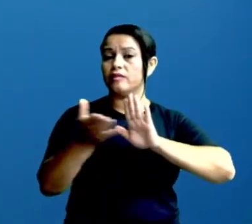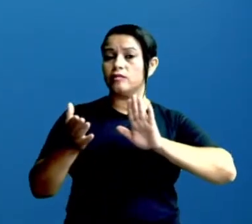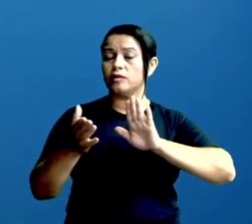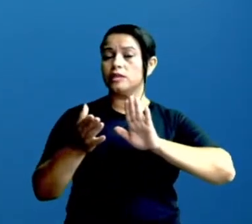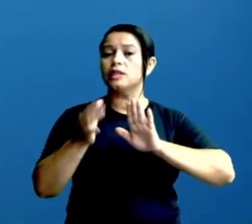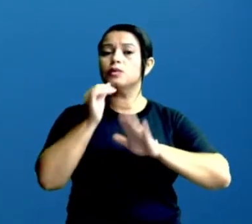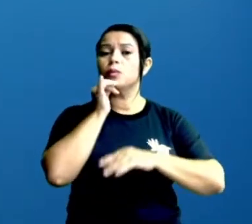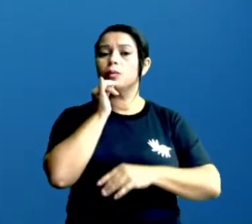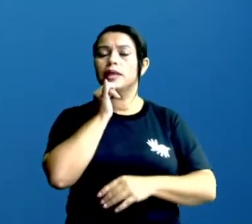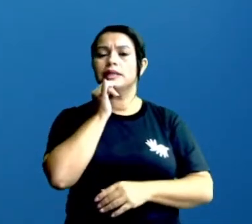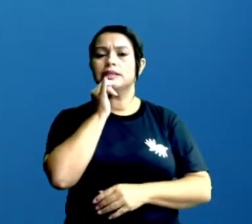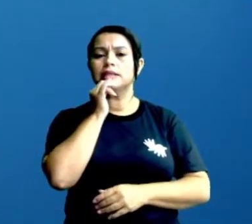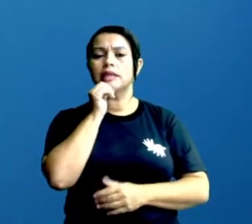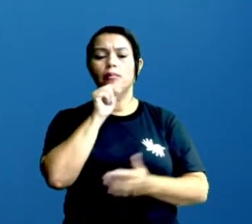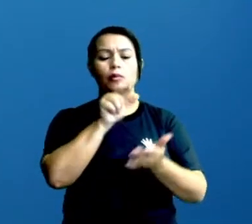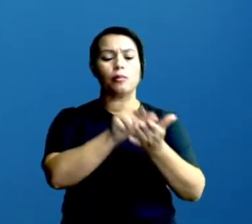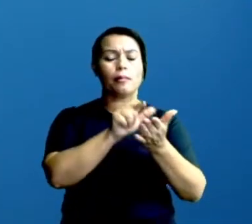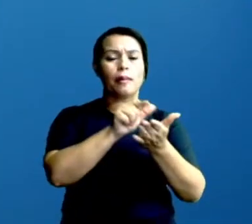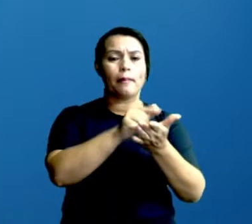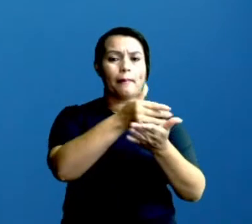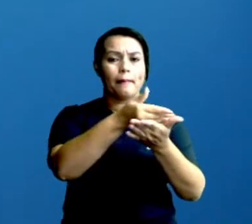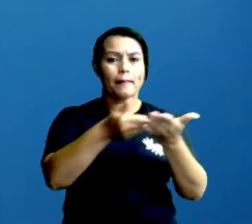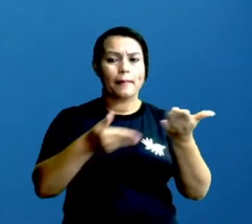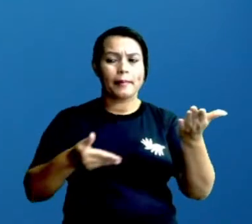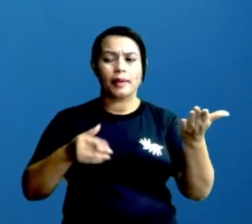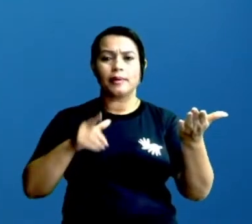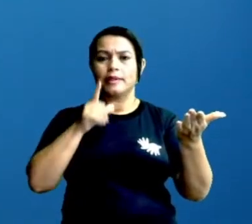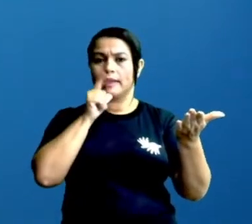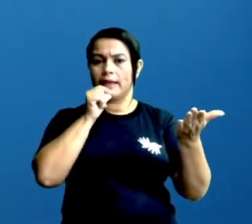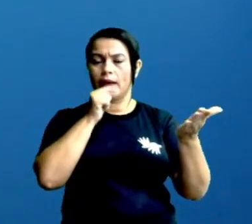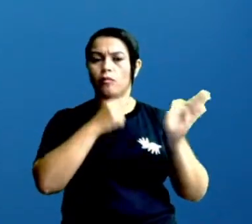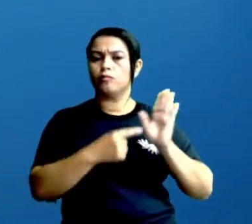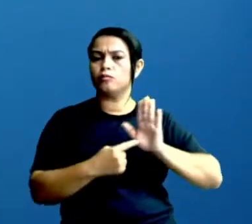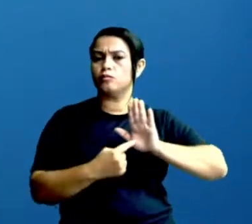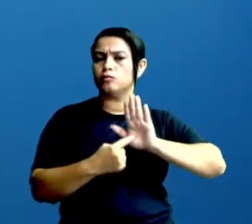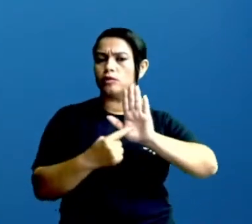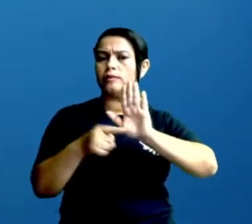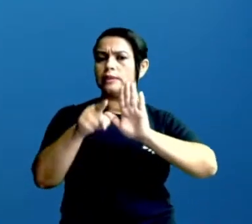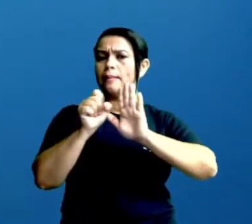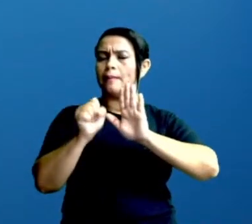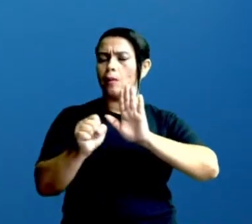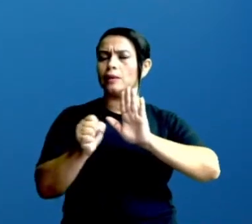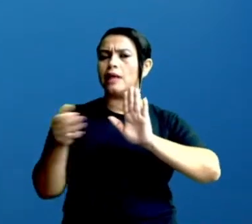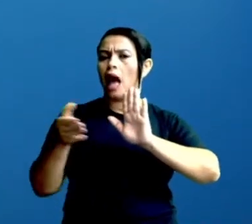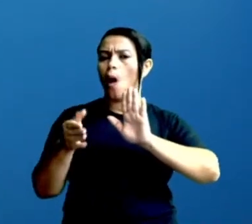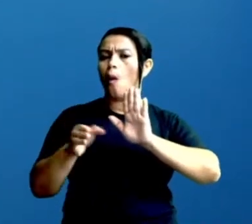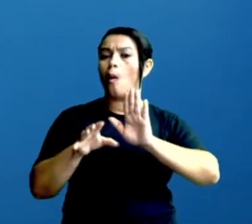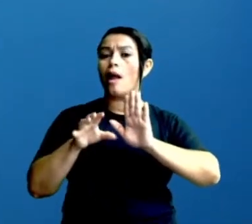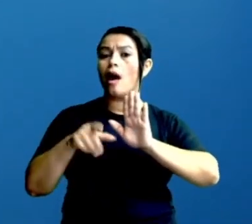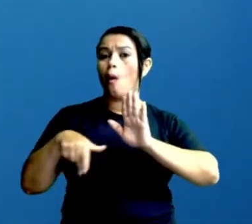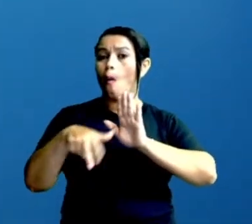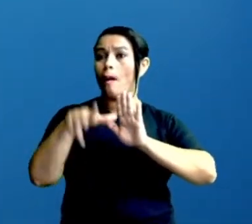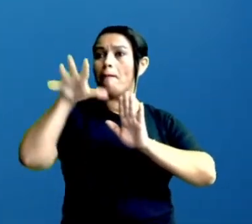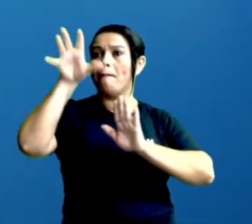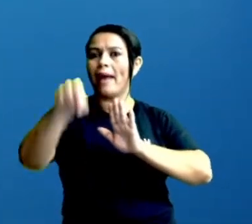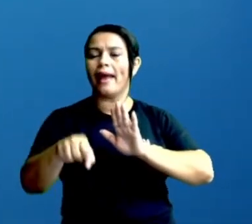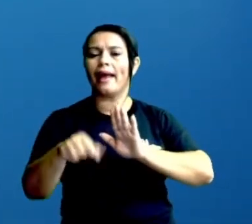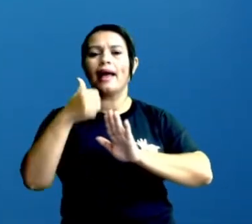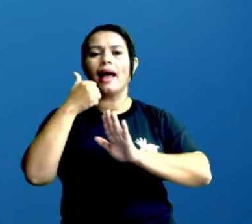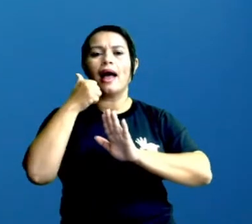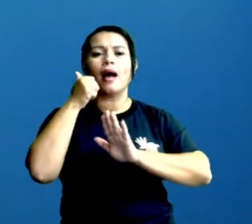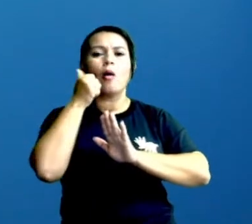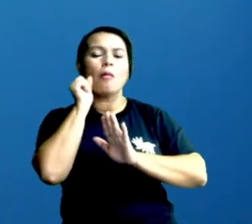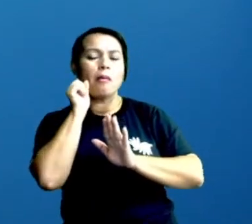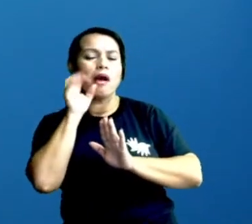Um exemplo de uma conta de água que eu coloquei aqui, né? Você pode até aí agora correr e pegar a conta de água